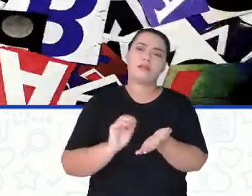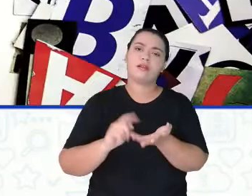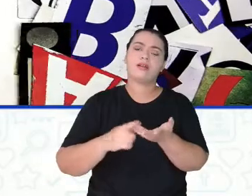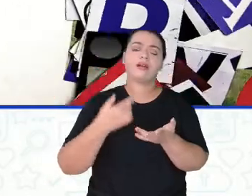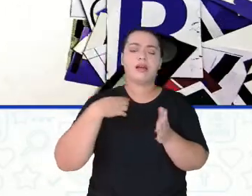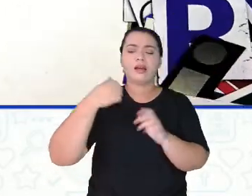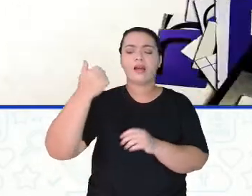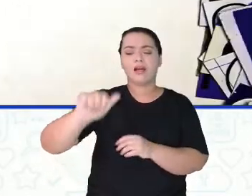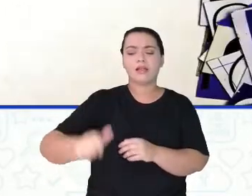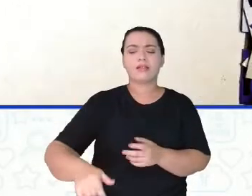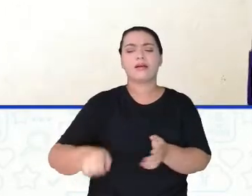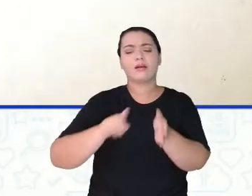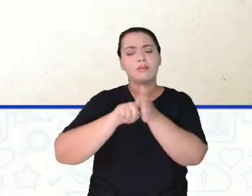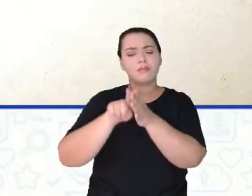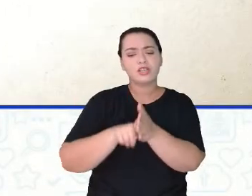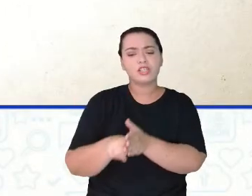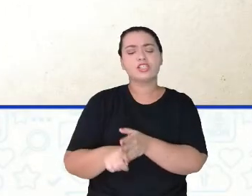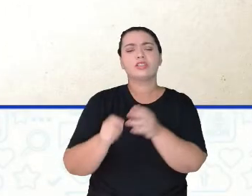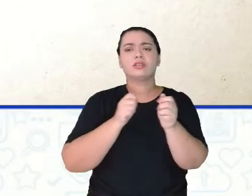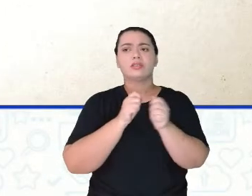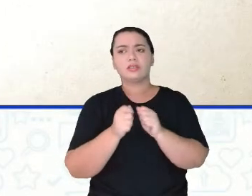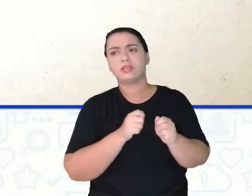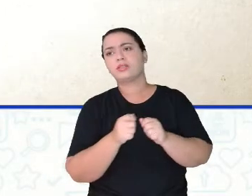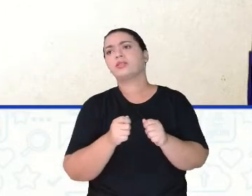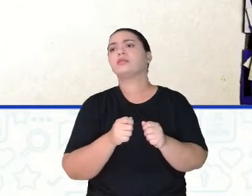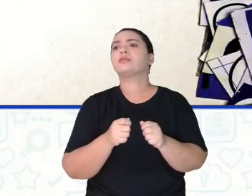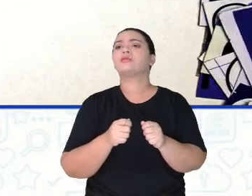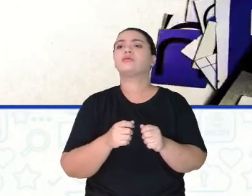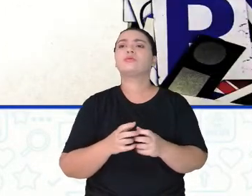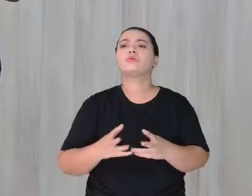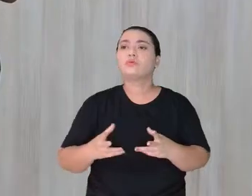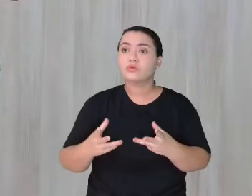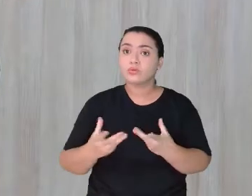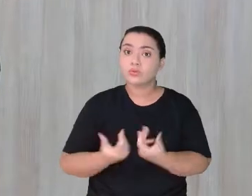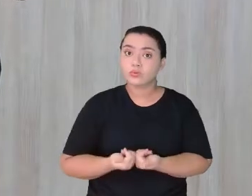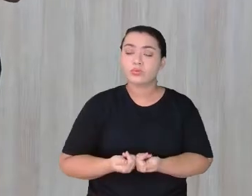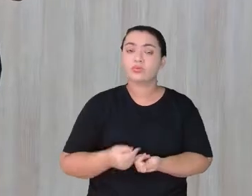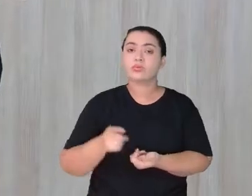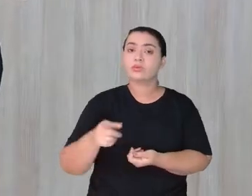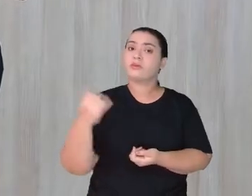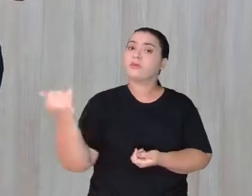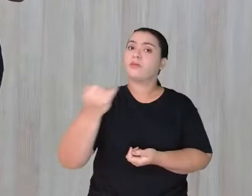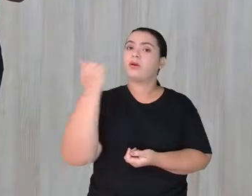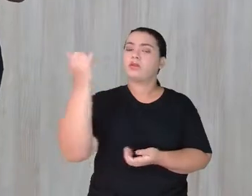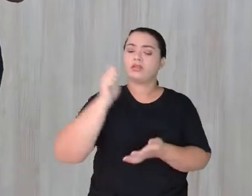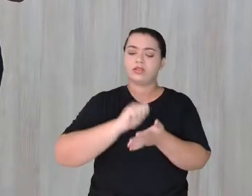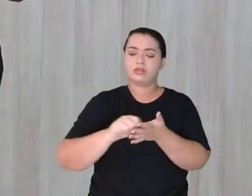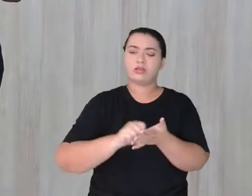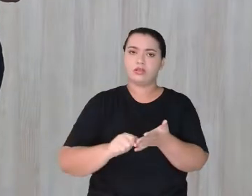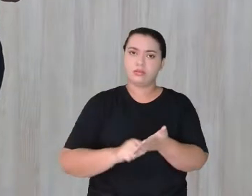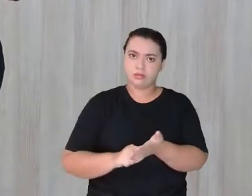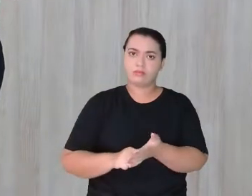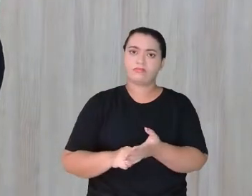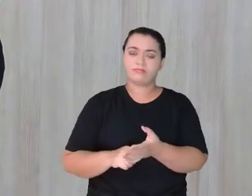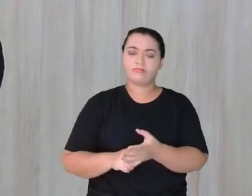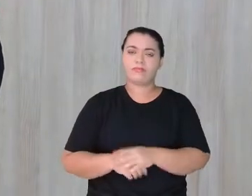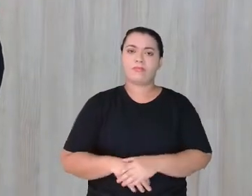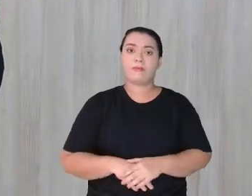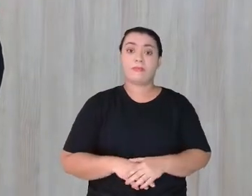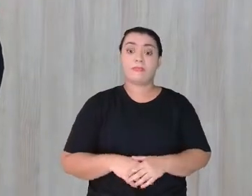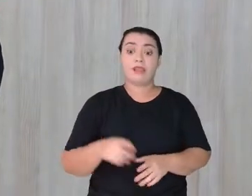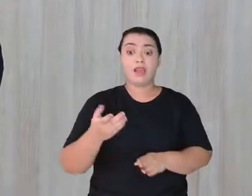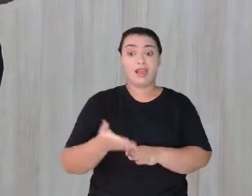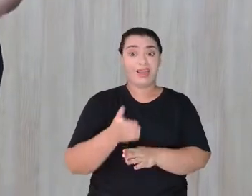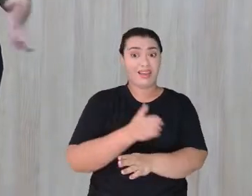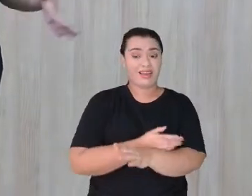de dados, pesquisa extensa prévia. Tudo isso aqui vai ser importante na hora de escrever uma reportagem, tá? Uma pesquisa